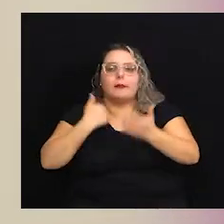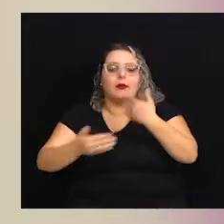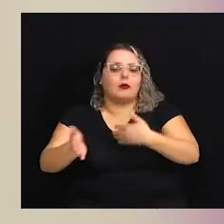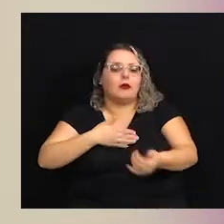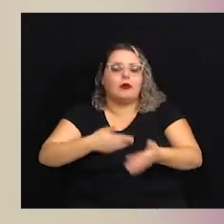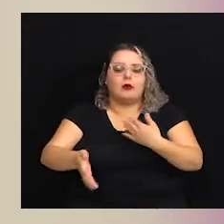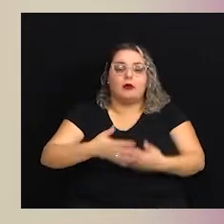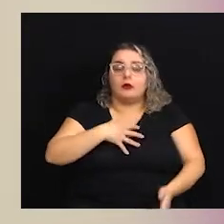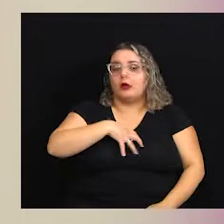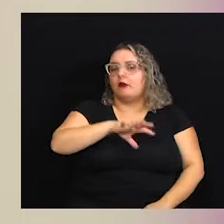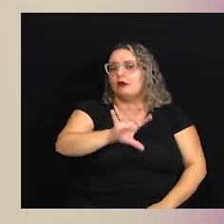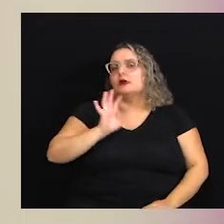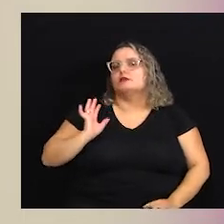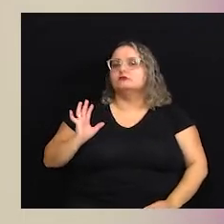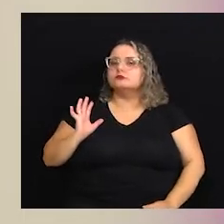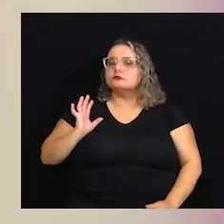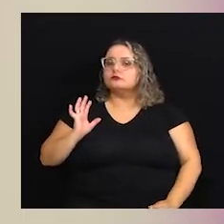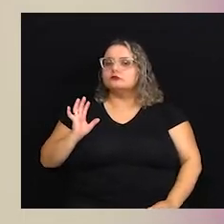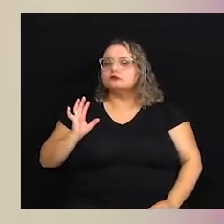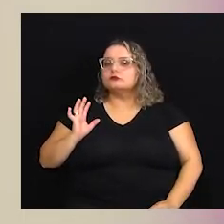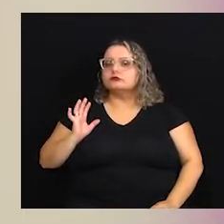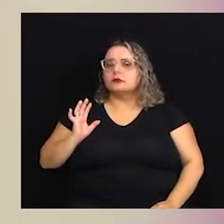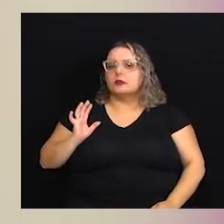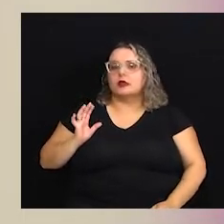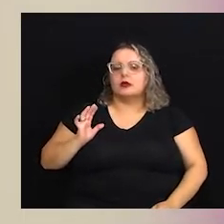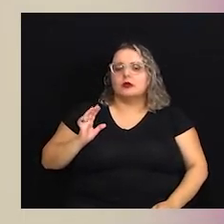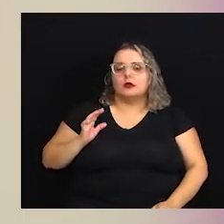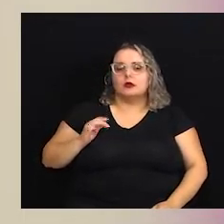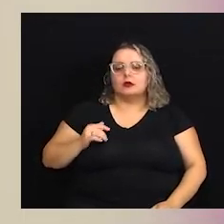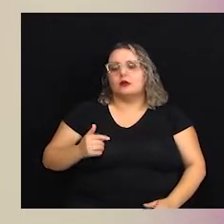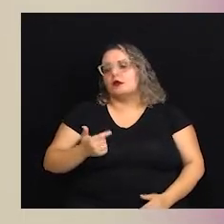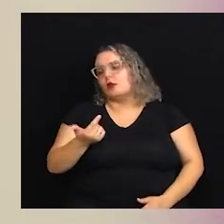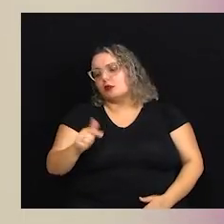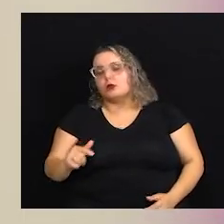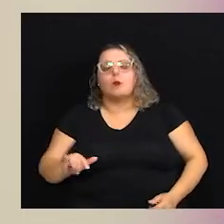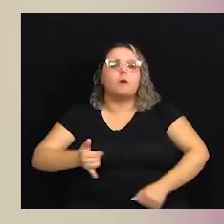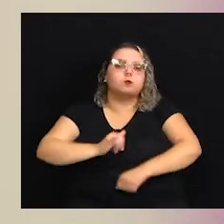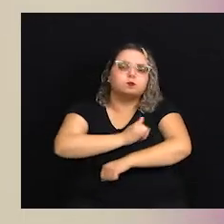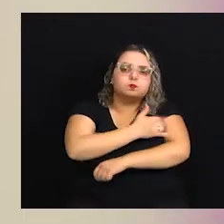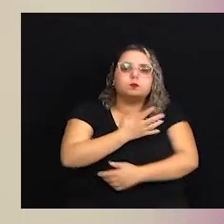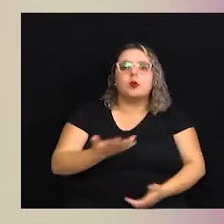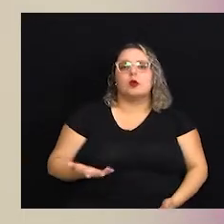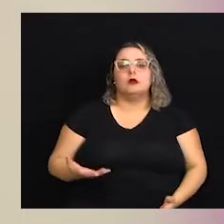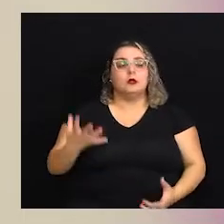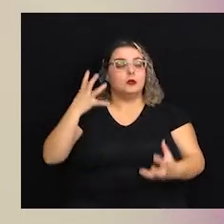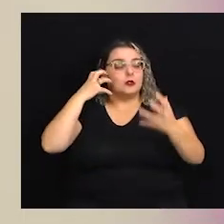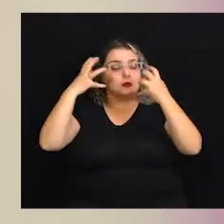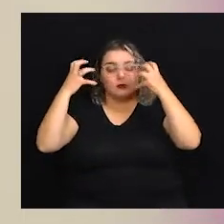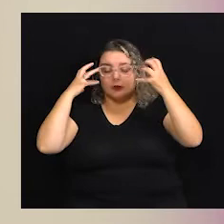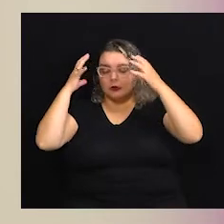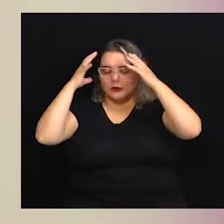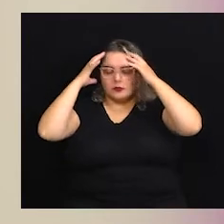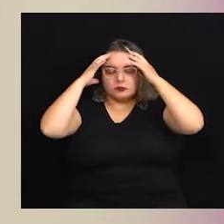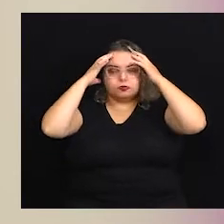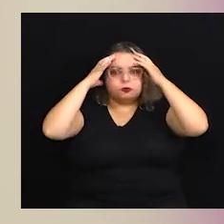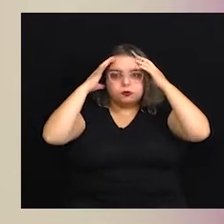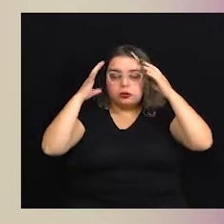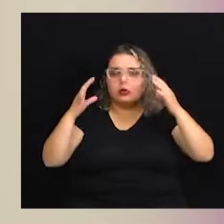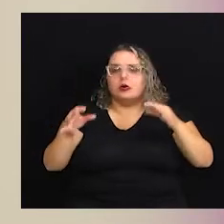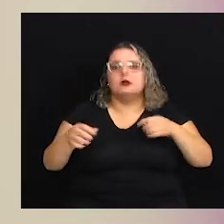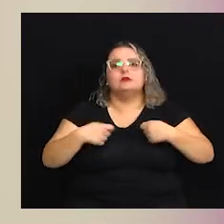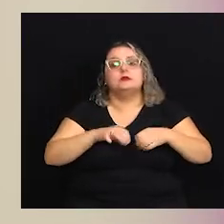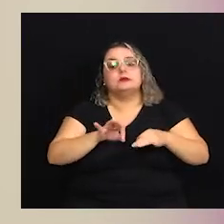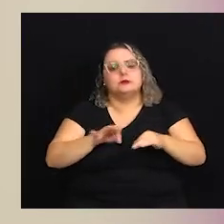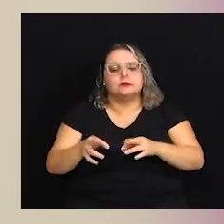né, comer qualquer comida que vai fazer com que você, se mantenha acima do peso, tá super estressada,